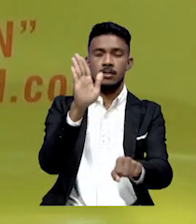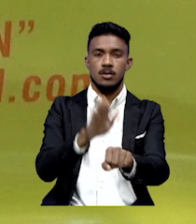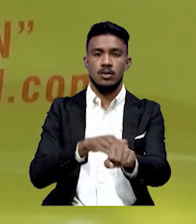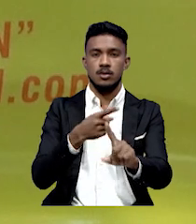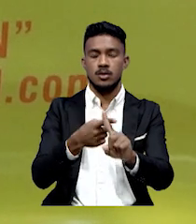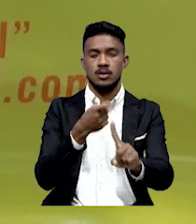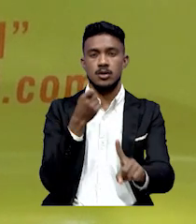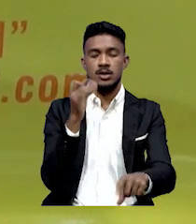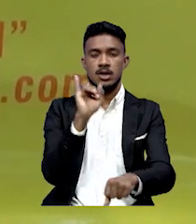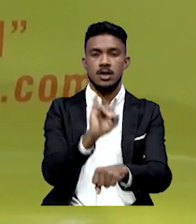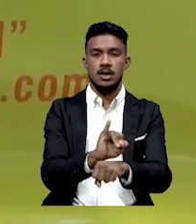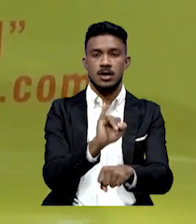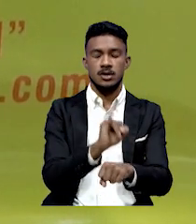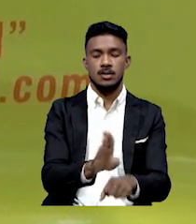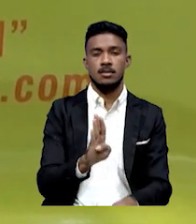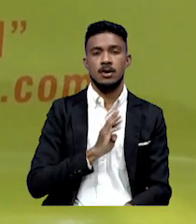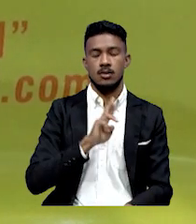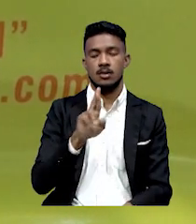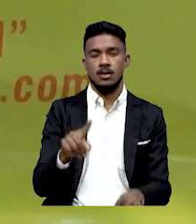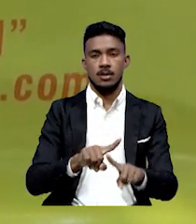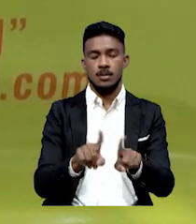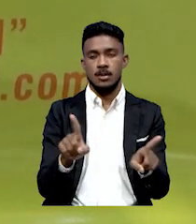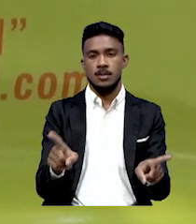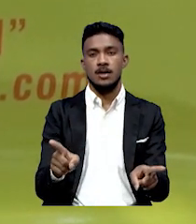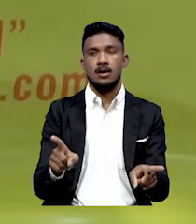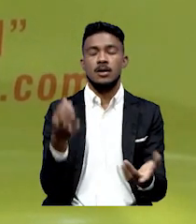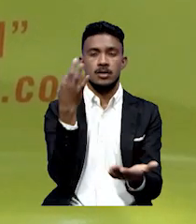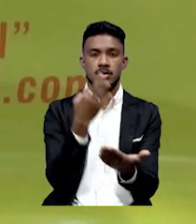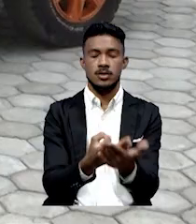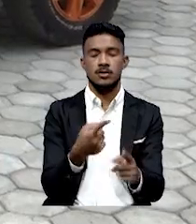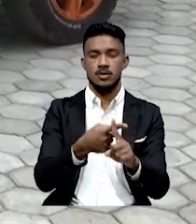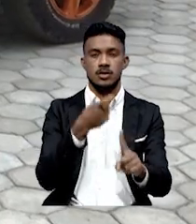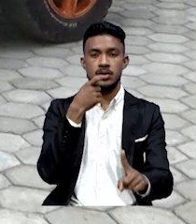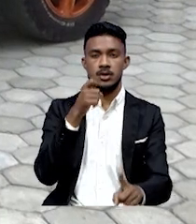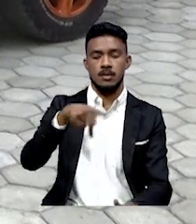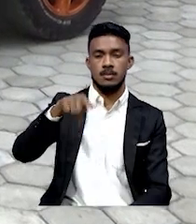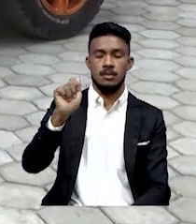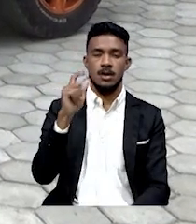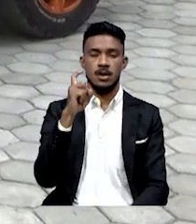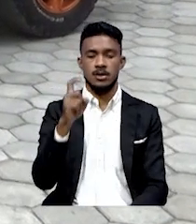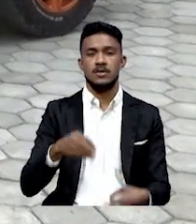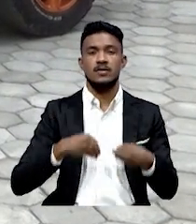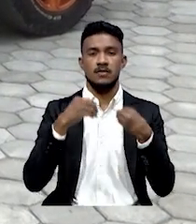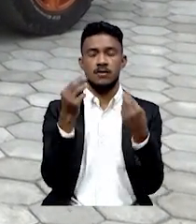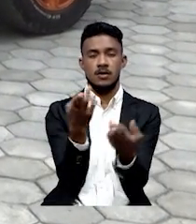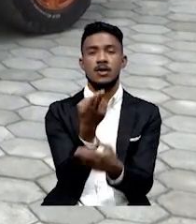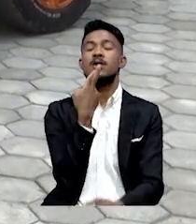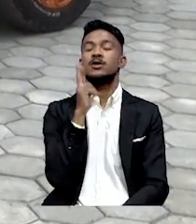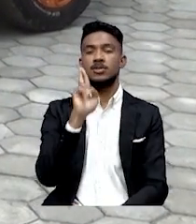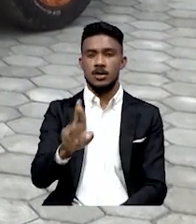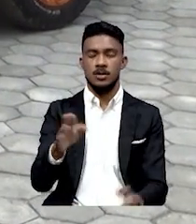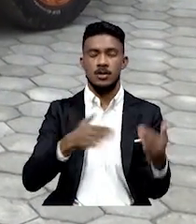no paróquia Becora, mai be homissão husi Fundação Pax, nebe atufo solução ba problema social, no